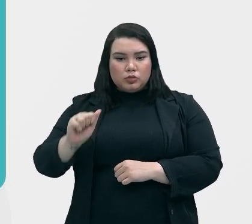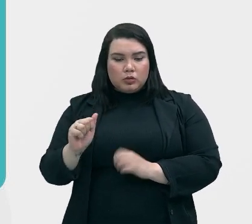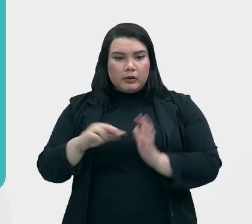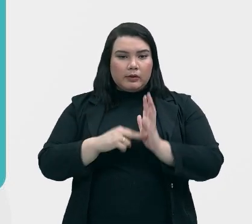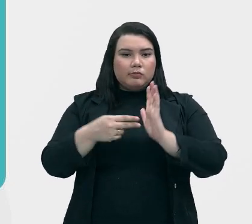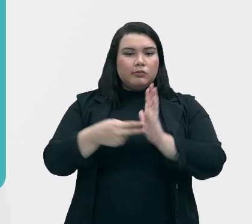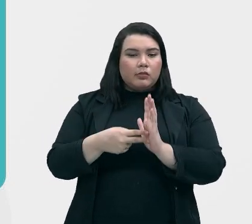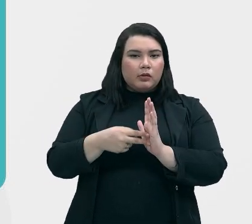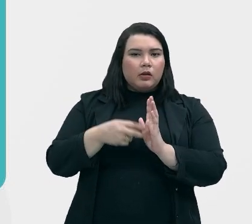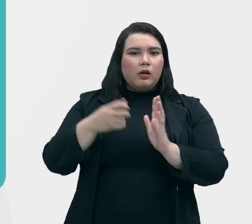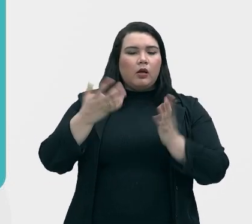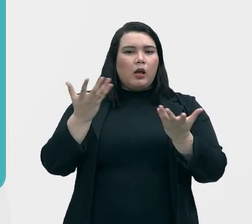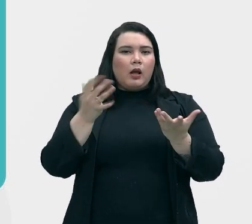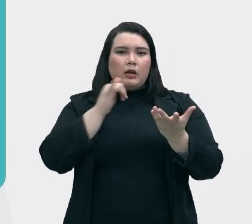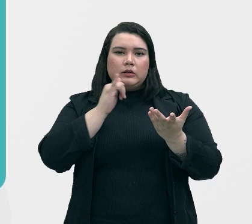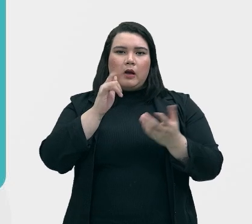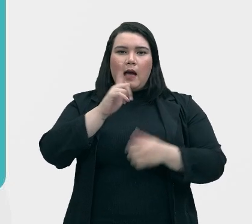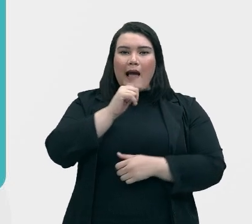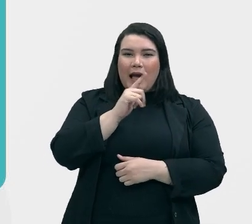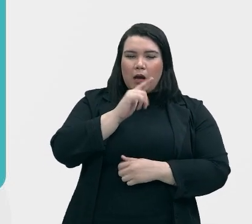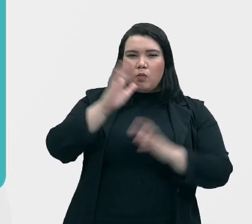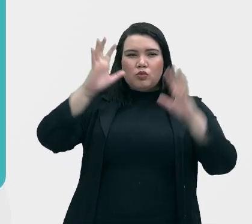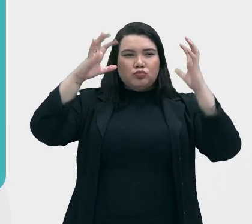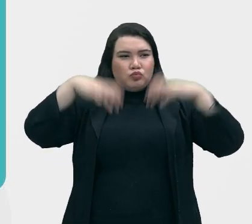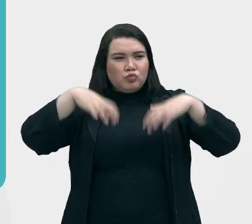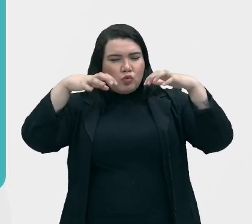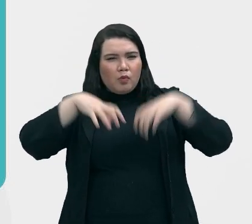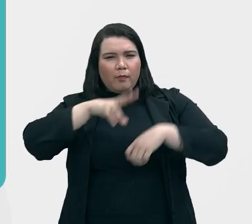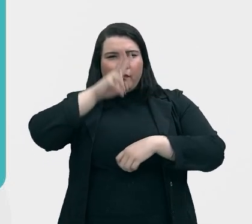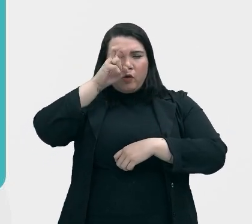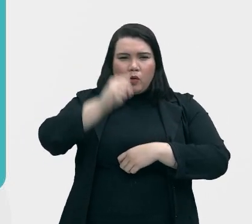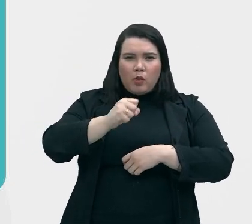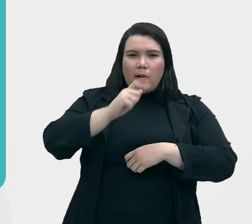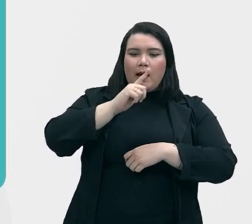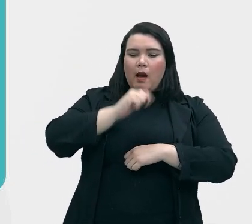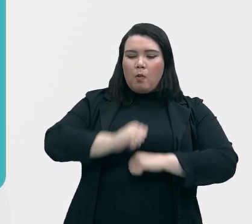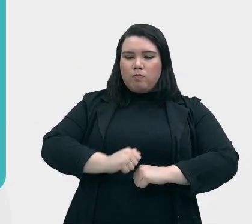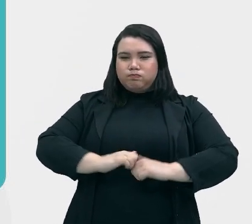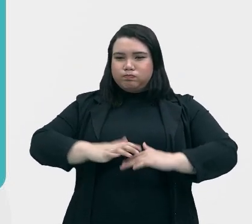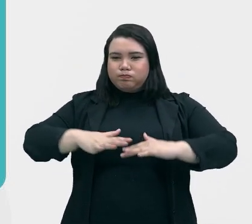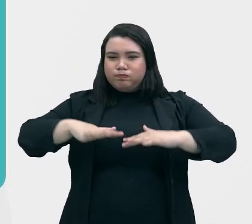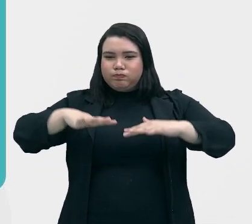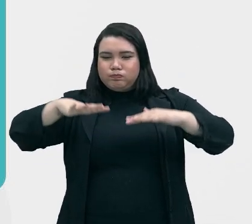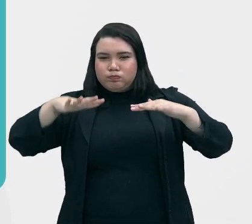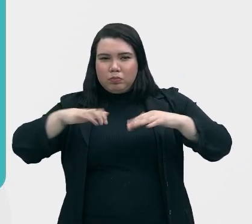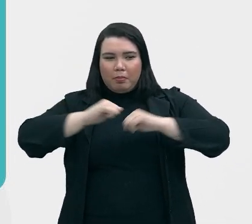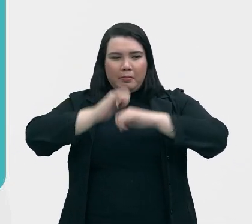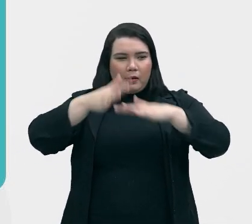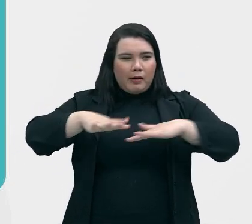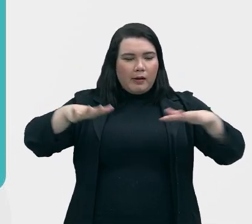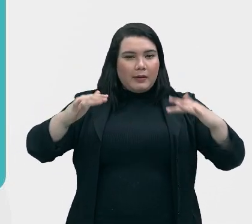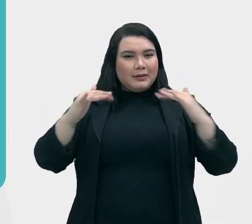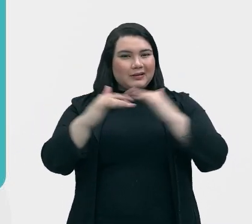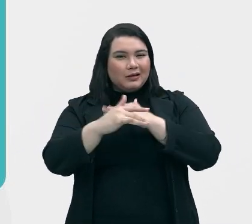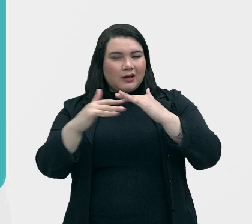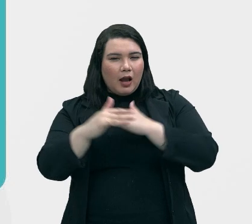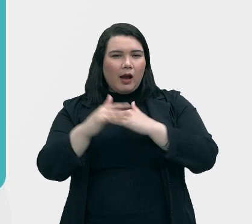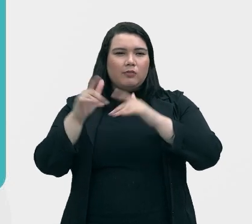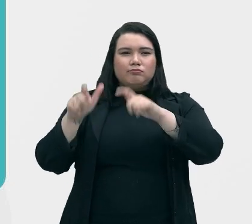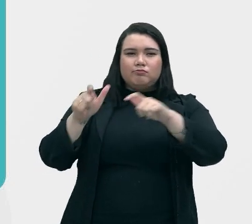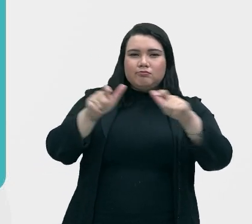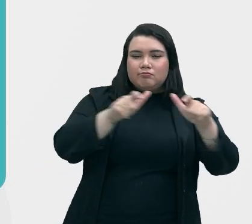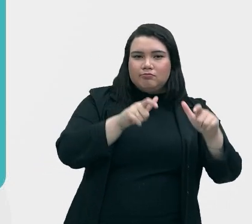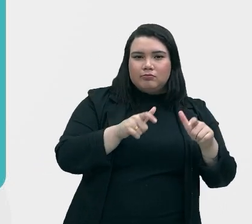onde chuvas constantes, muito fortes, causam inundação, em grandes cidades a gente consegue observar